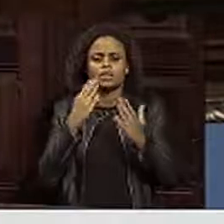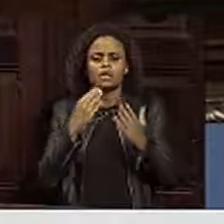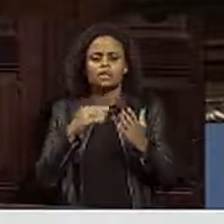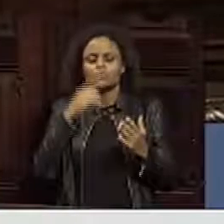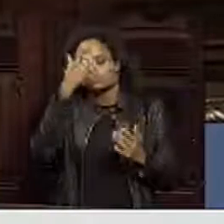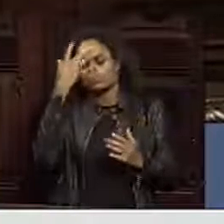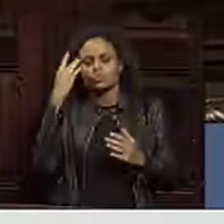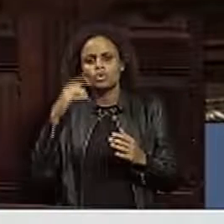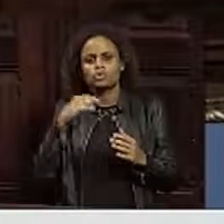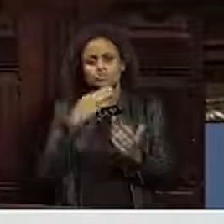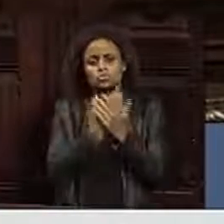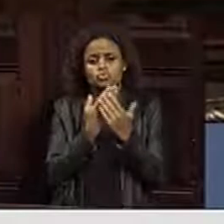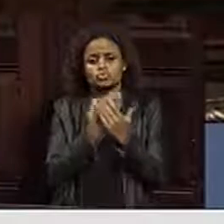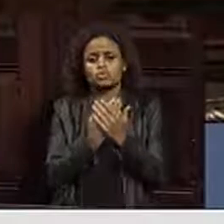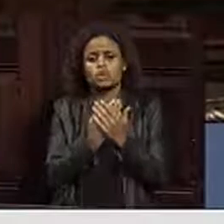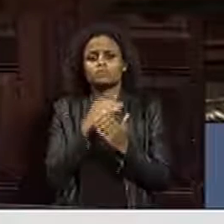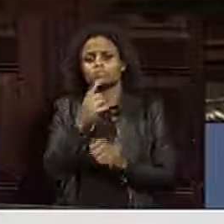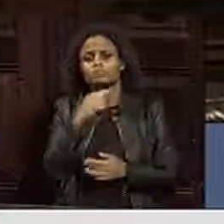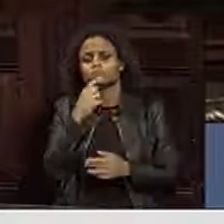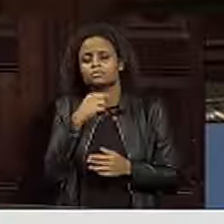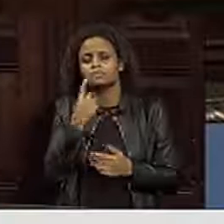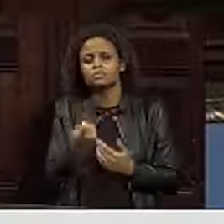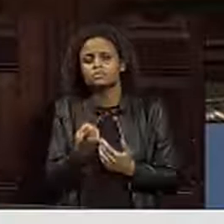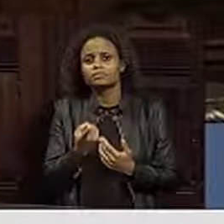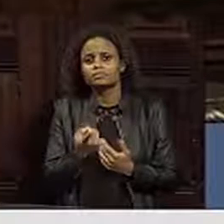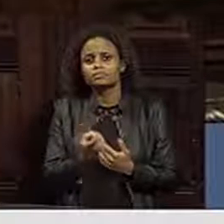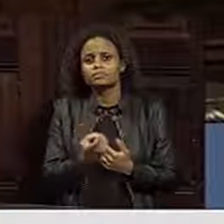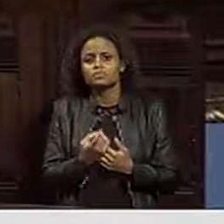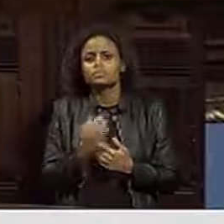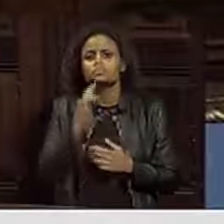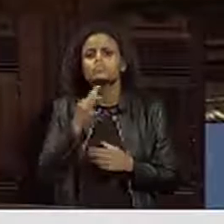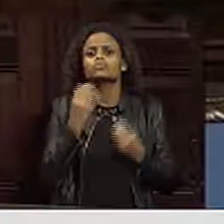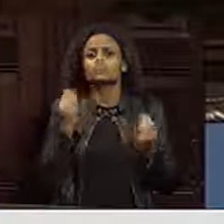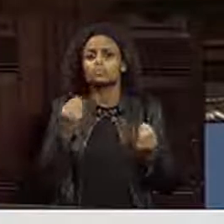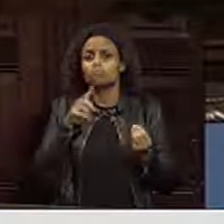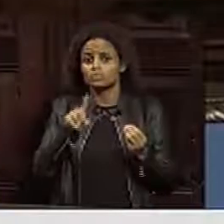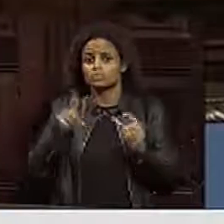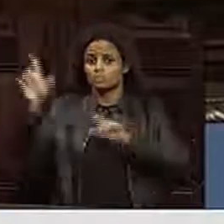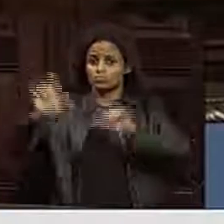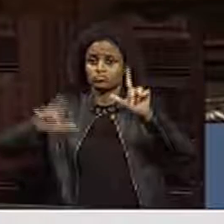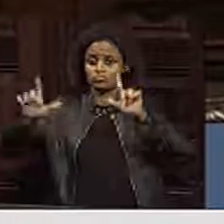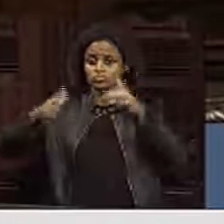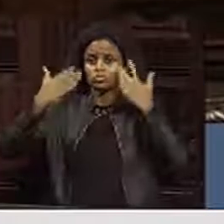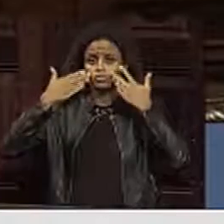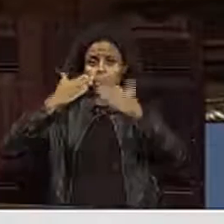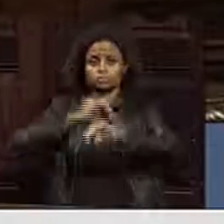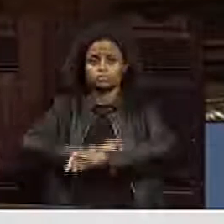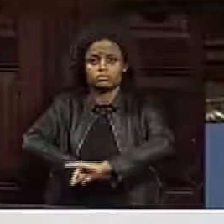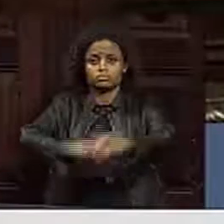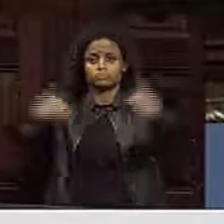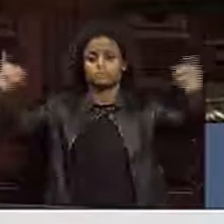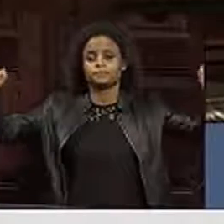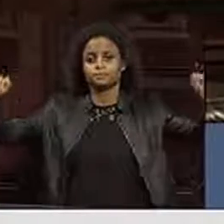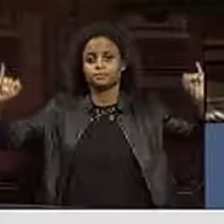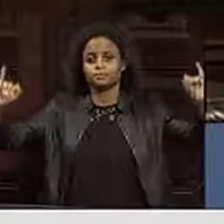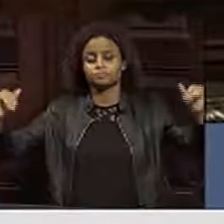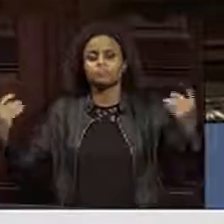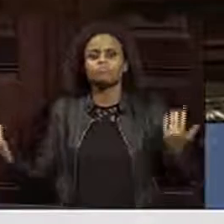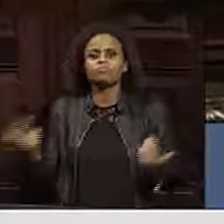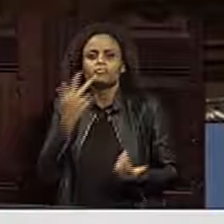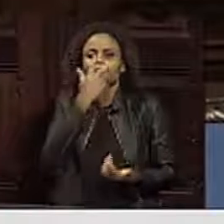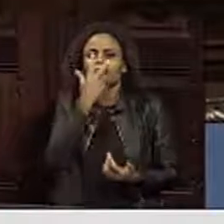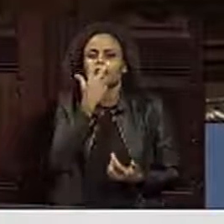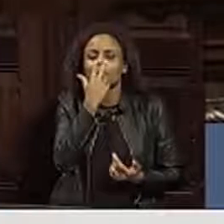100 mil vagas de educação. Isso foi colocado na televisão, para todo mundo ver. Mas parece que o nosso povo